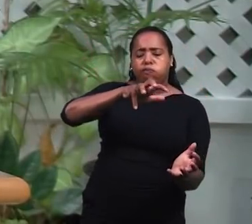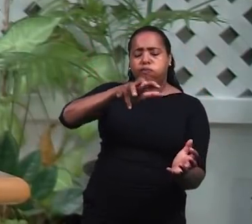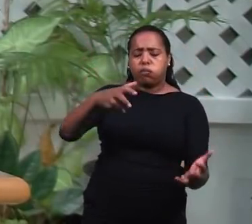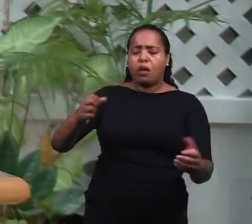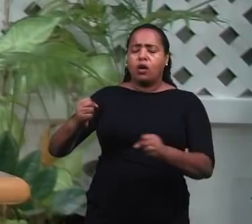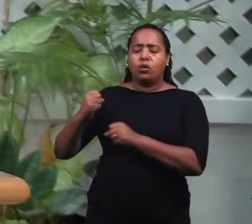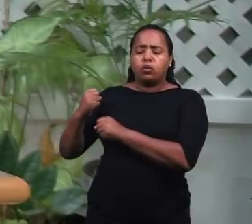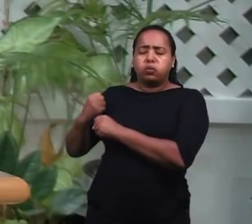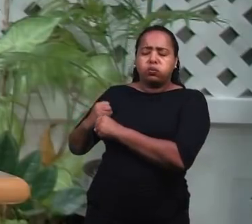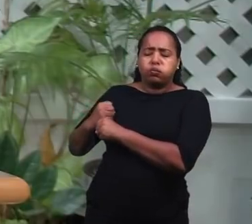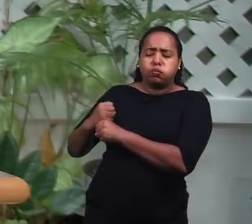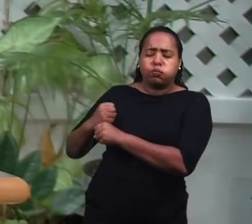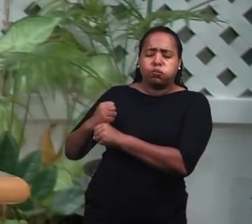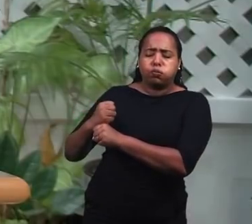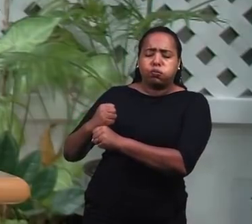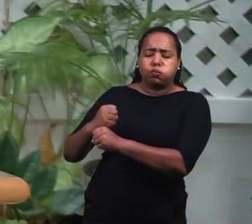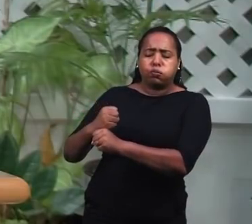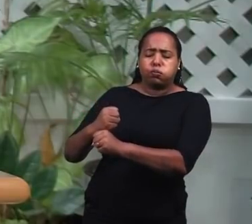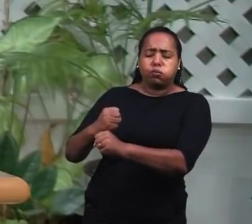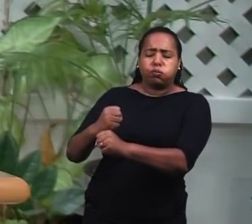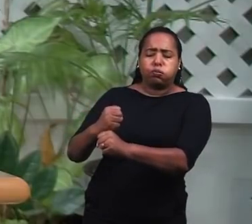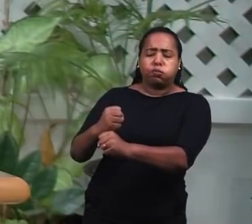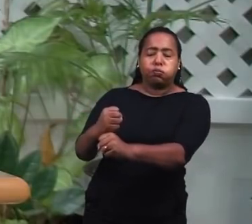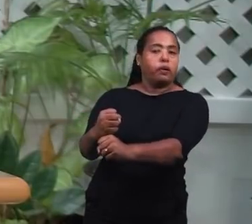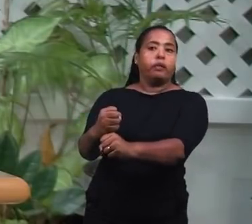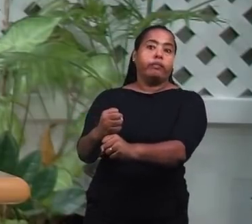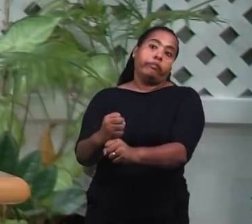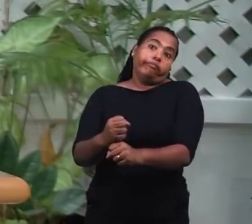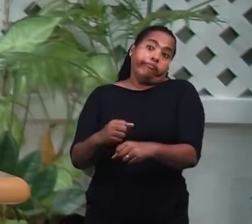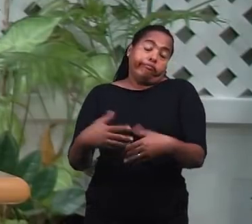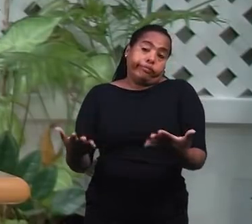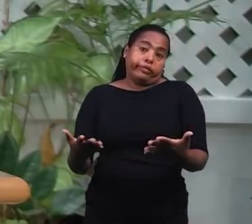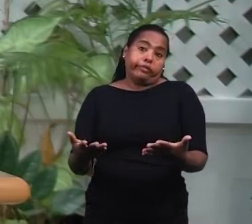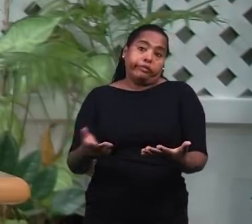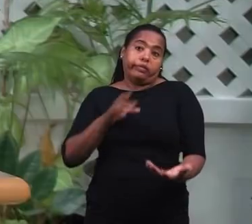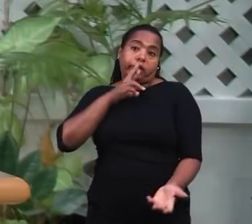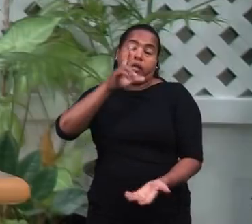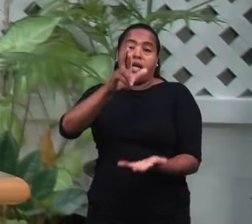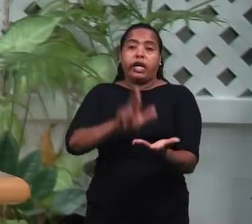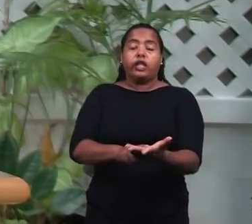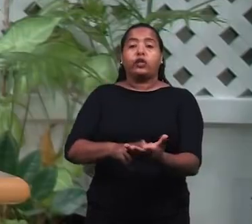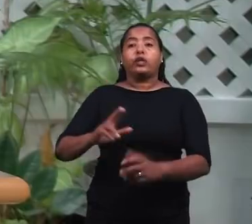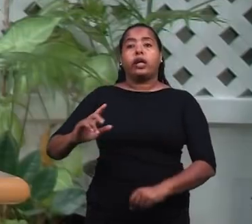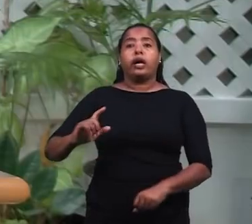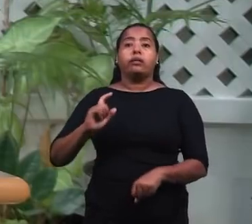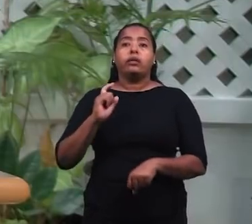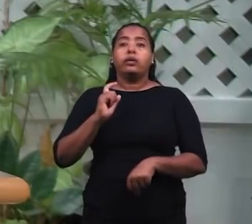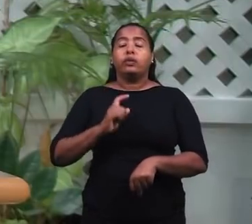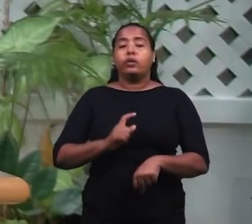envelhecimento. E, em consequência, um aumento